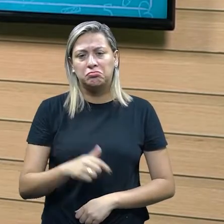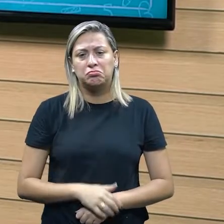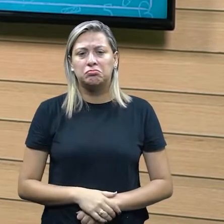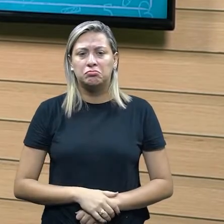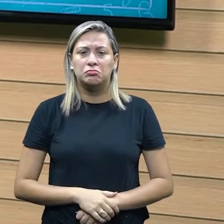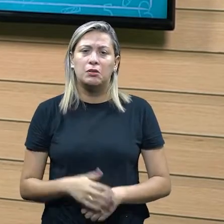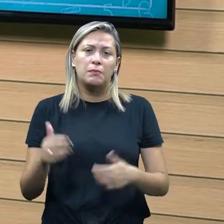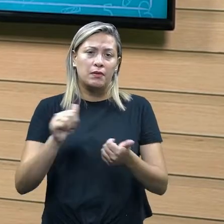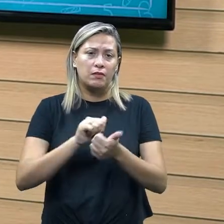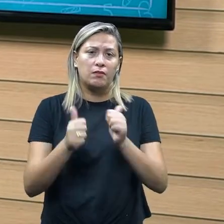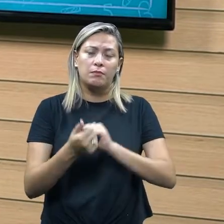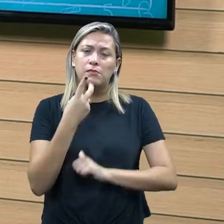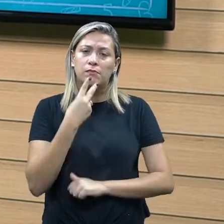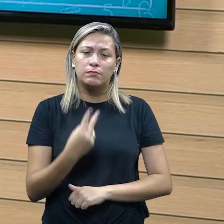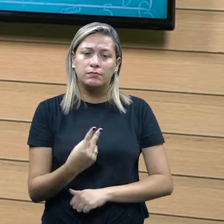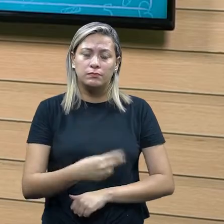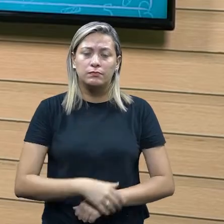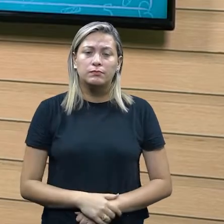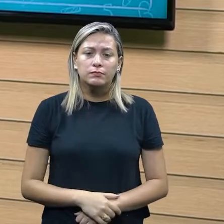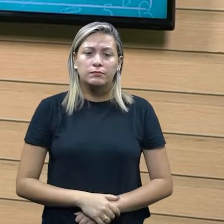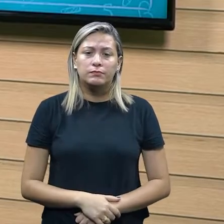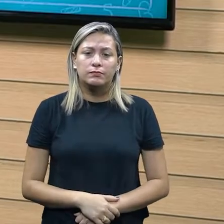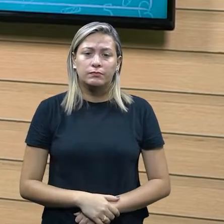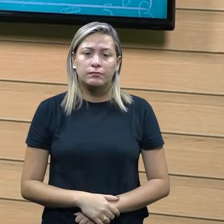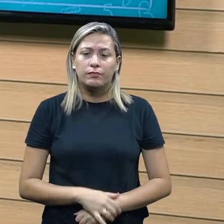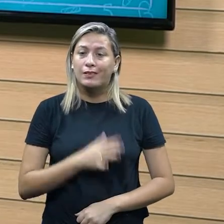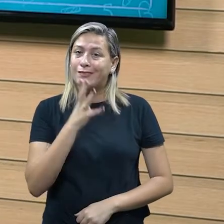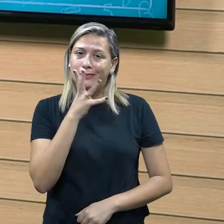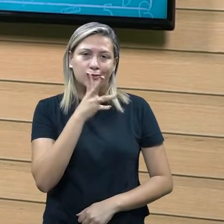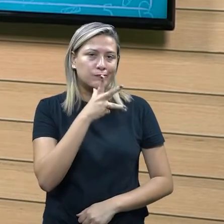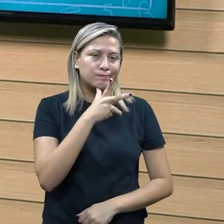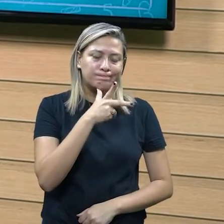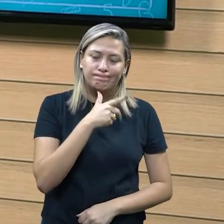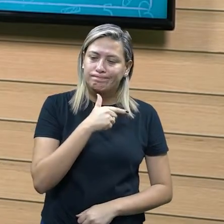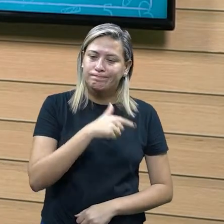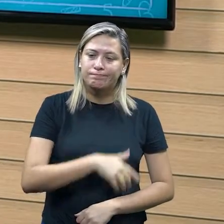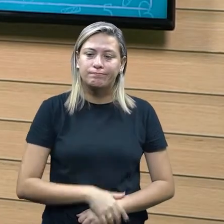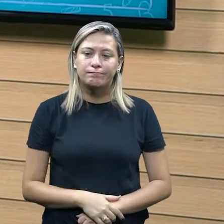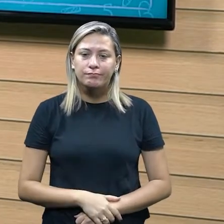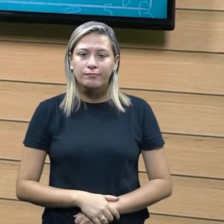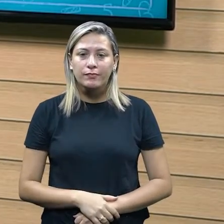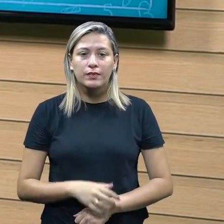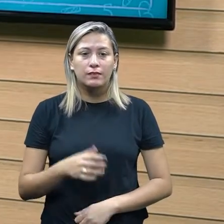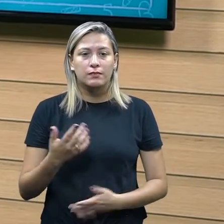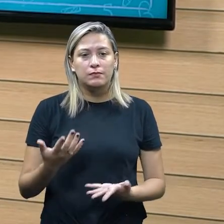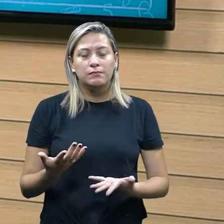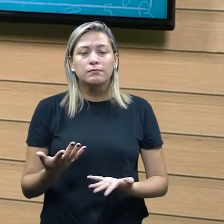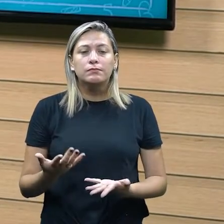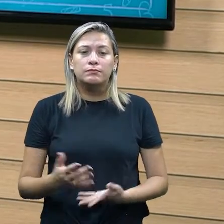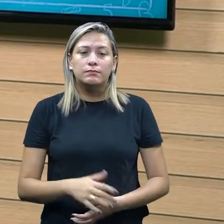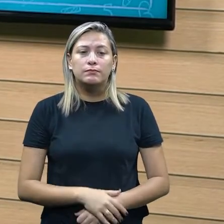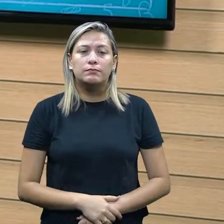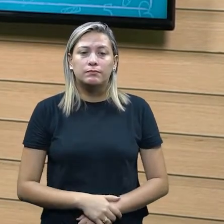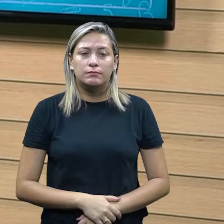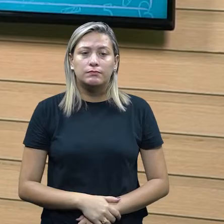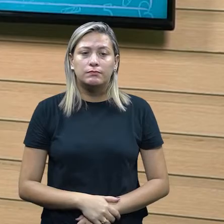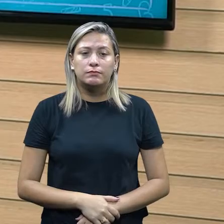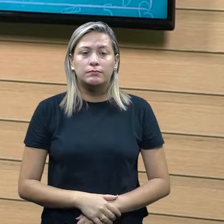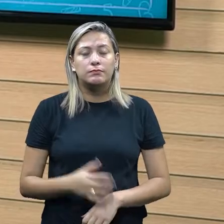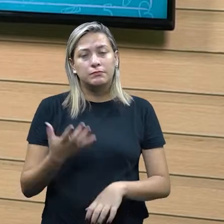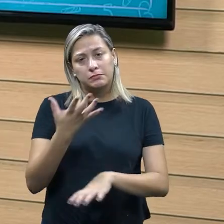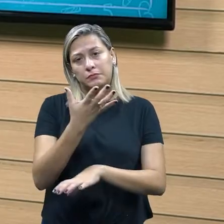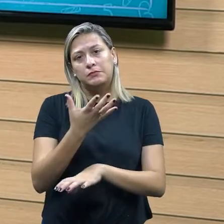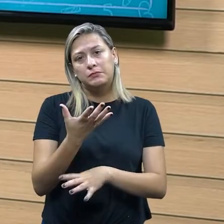de adaptação de língua. E normalmente não demora tanto para que você tenha as versões trazidas para